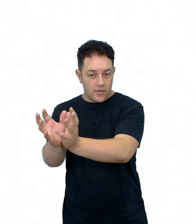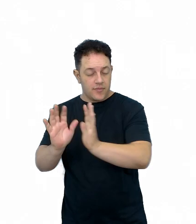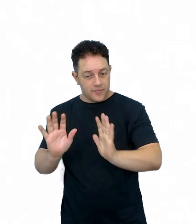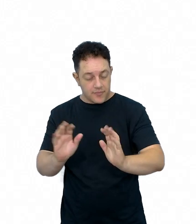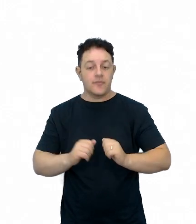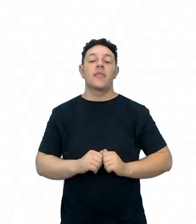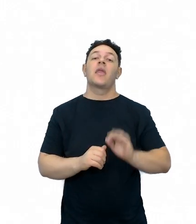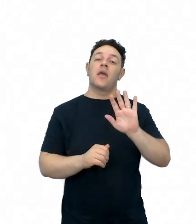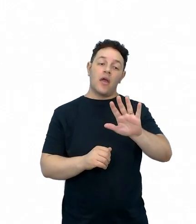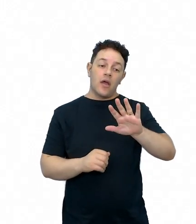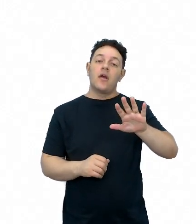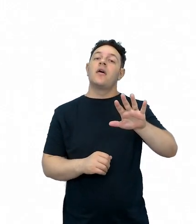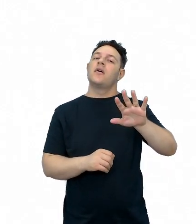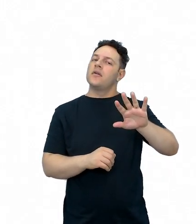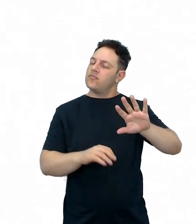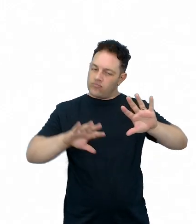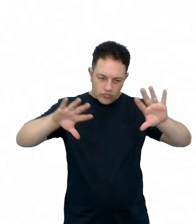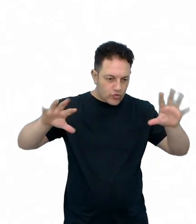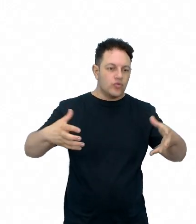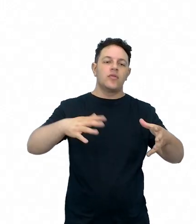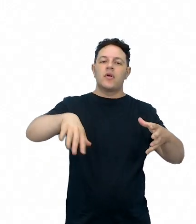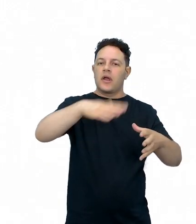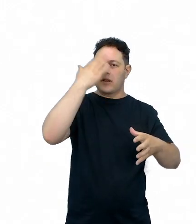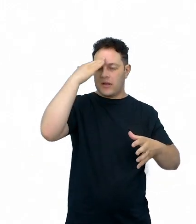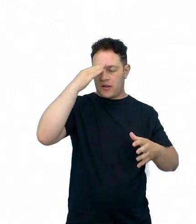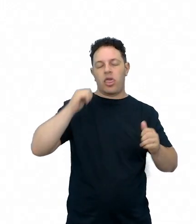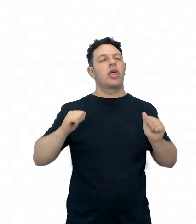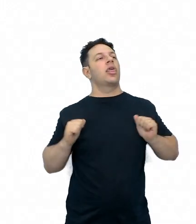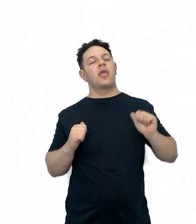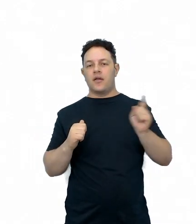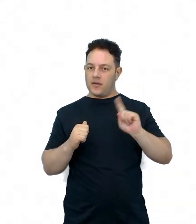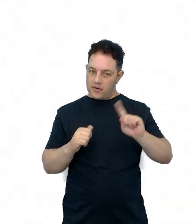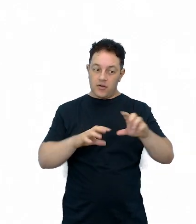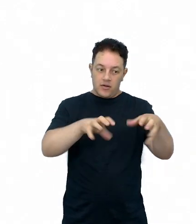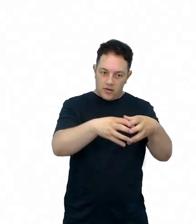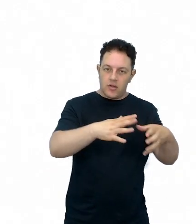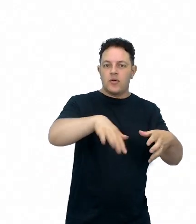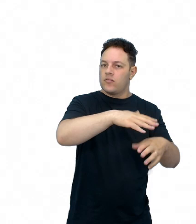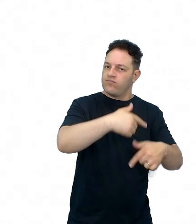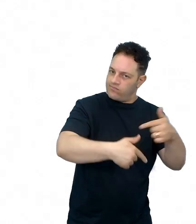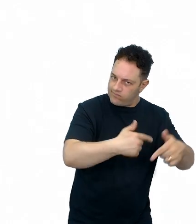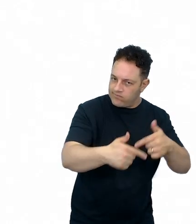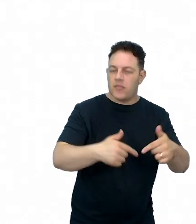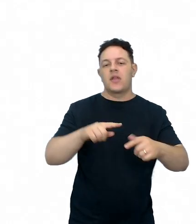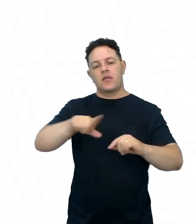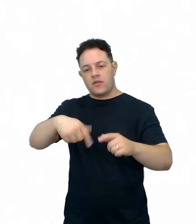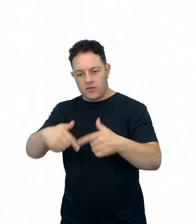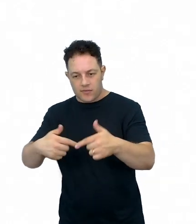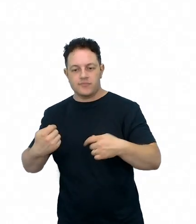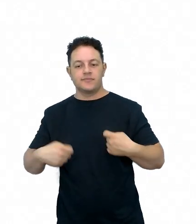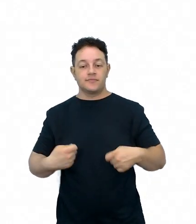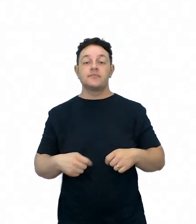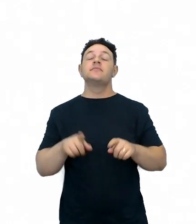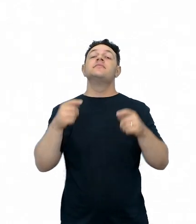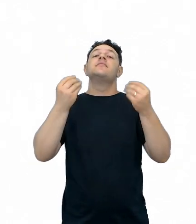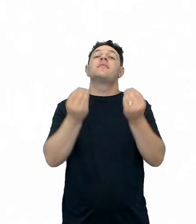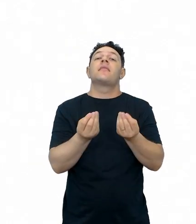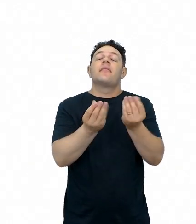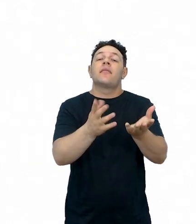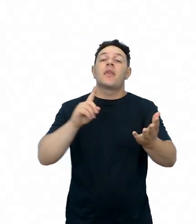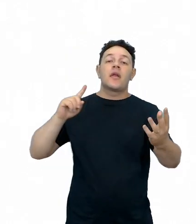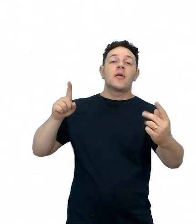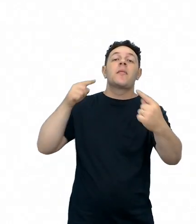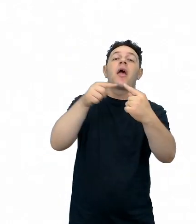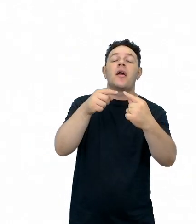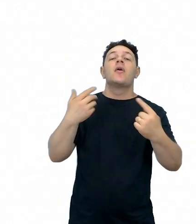grupo, mas todos envolvidos, né, dentro daquilo que está posto. Eu preciso estabelecer metas junto com